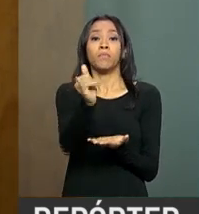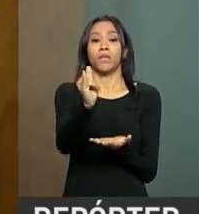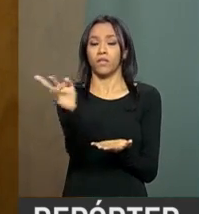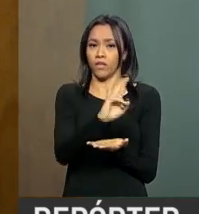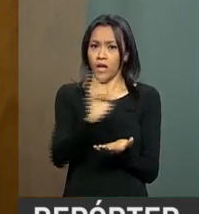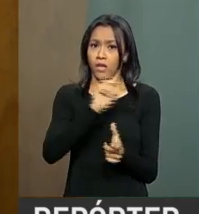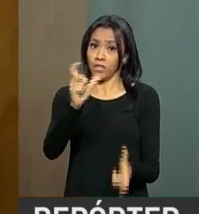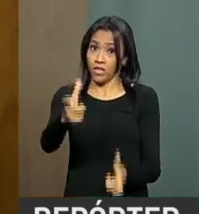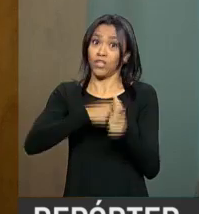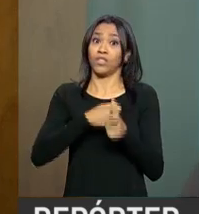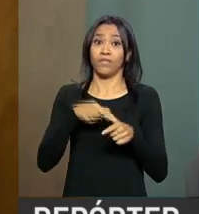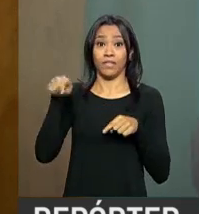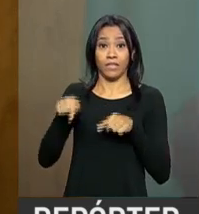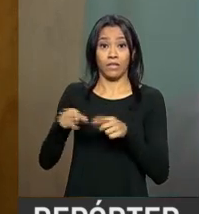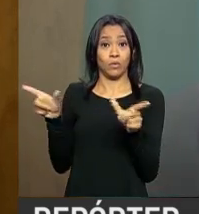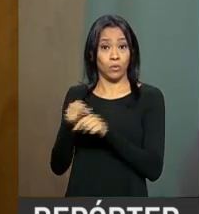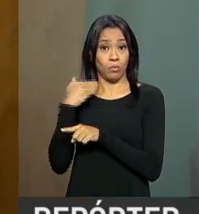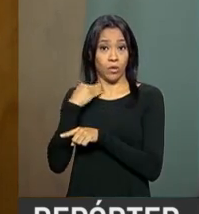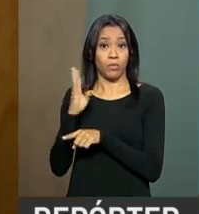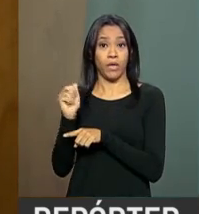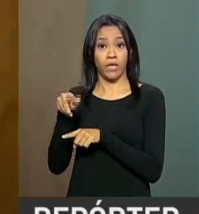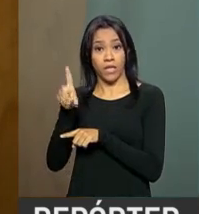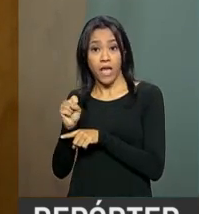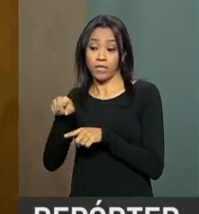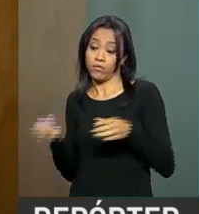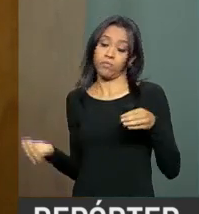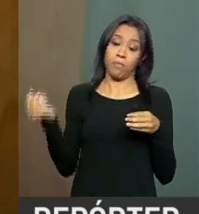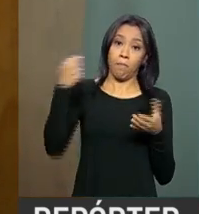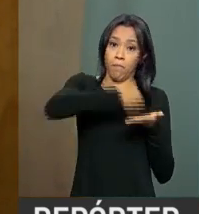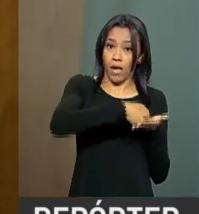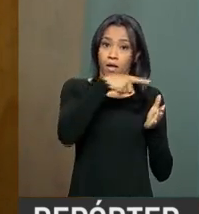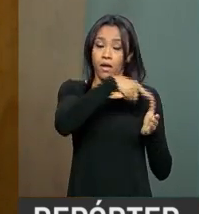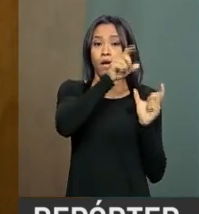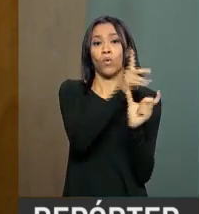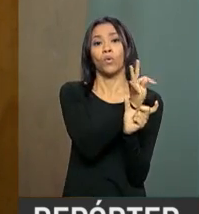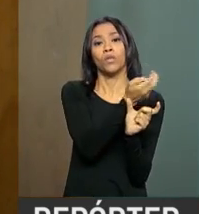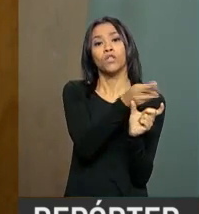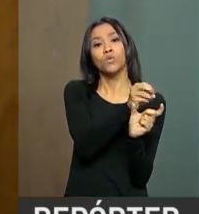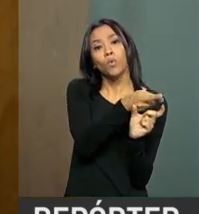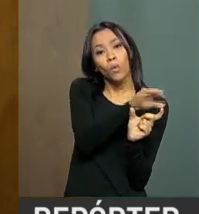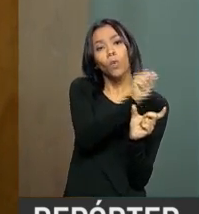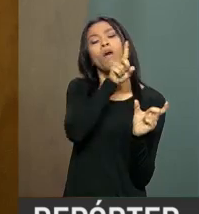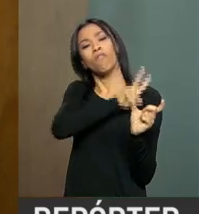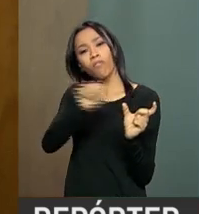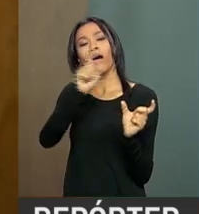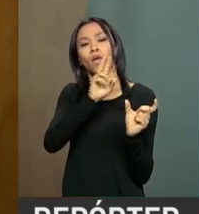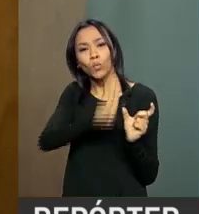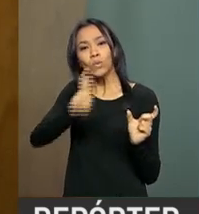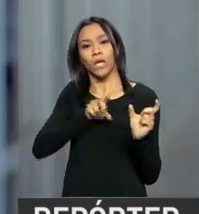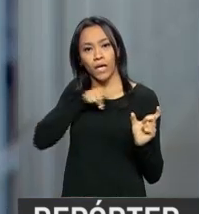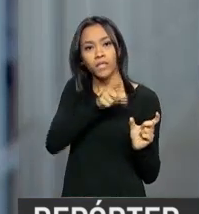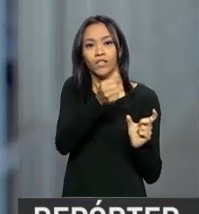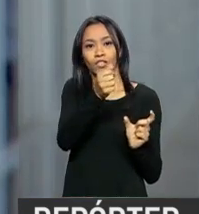da dívida do BNDES com o Tesouro Nacional, Meirelles disse que o dinheiro vai ser usado para o abatimento da dívida